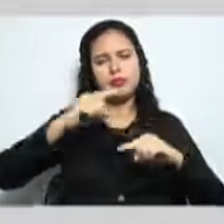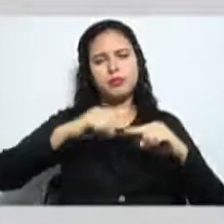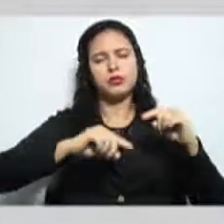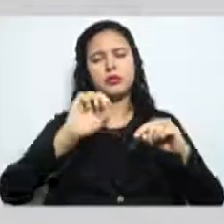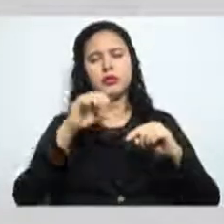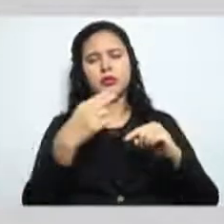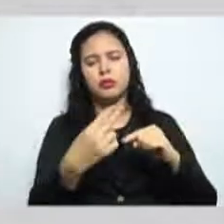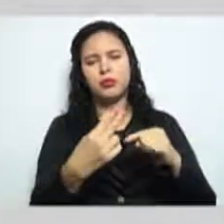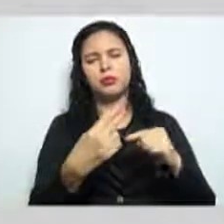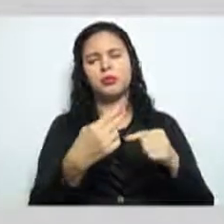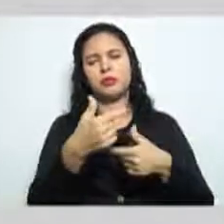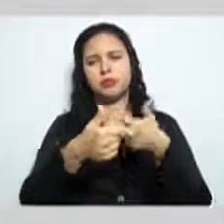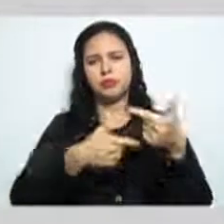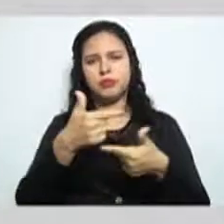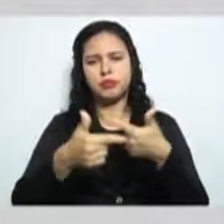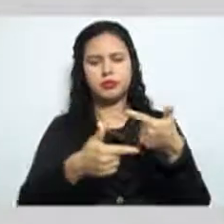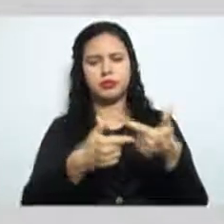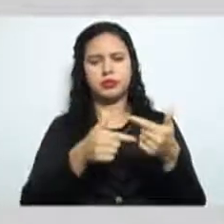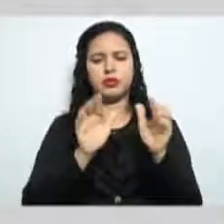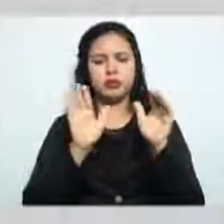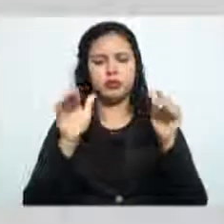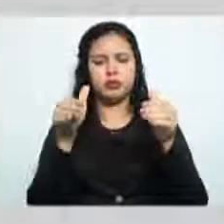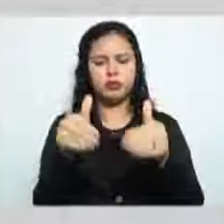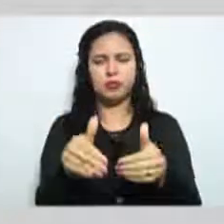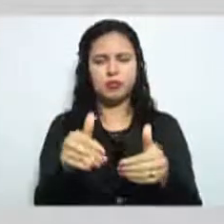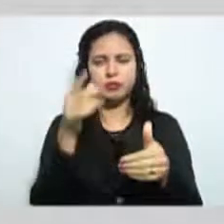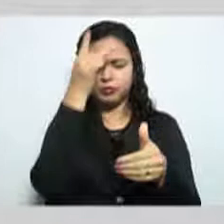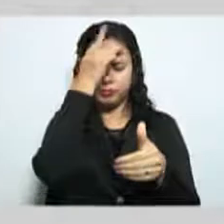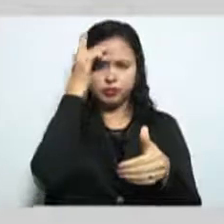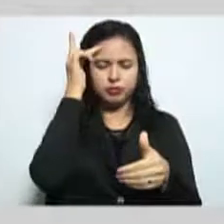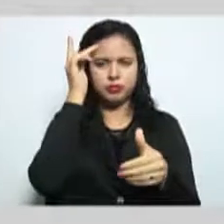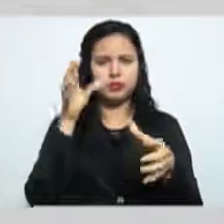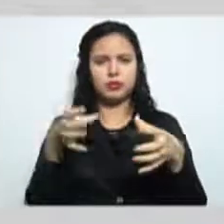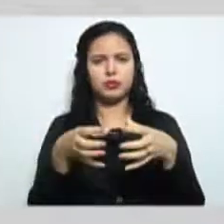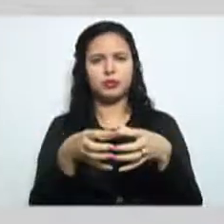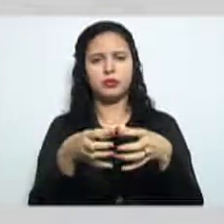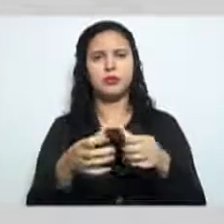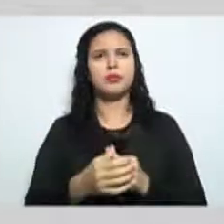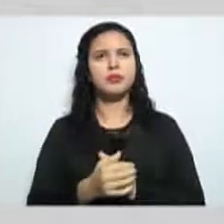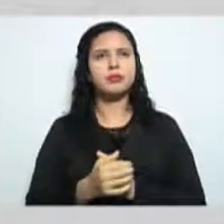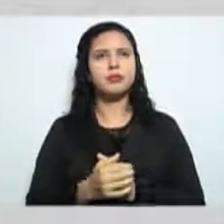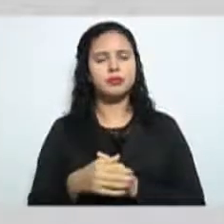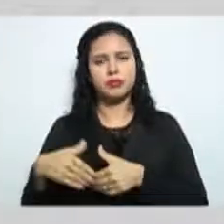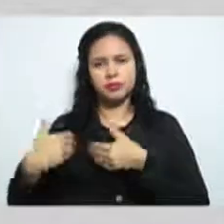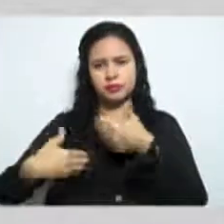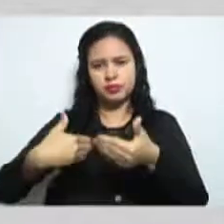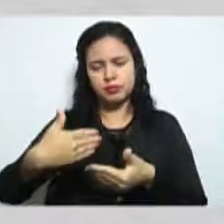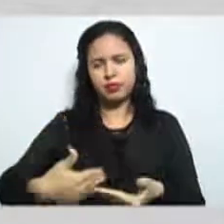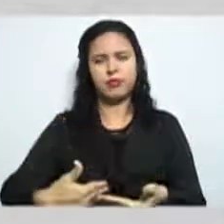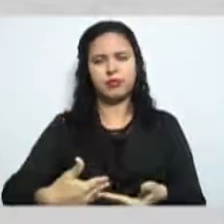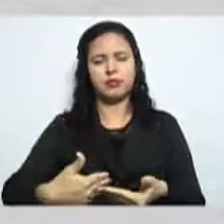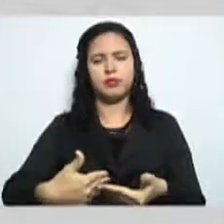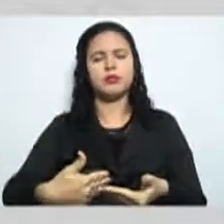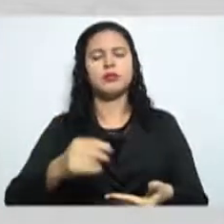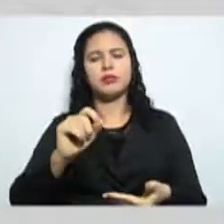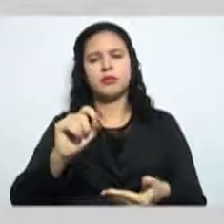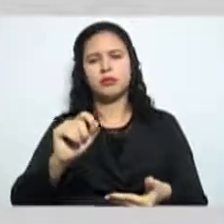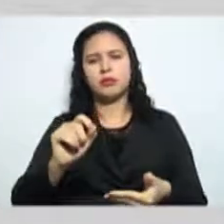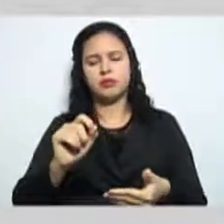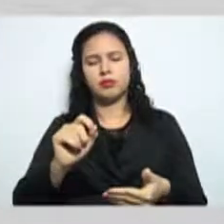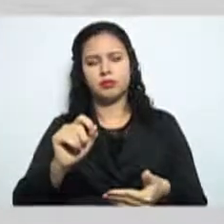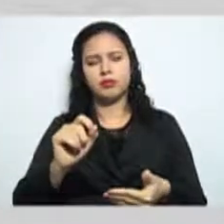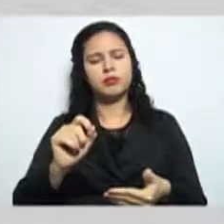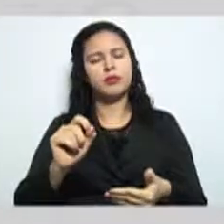tem valor para um grupo específico de clientes. As etapas do processo, as etapas de produção de um